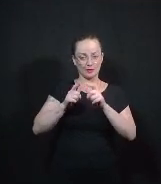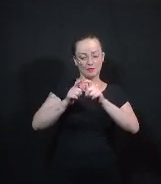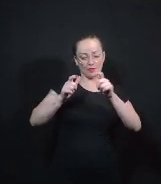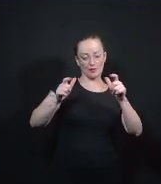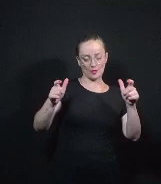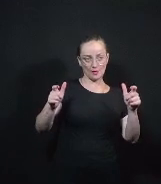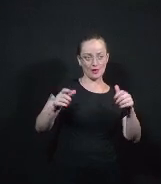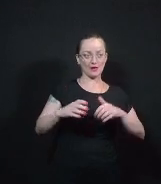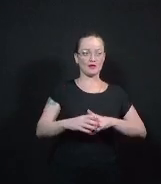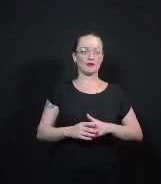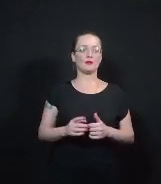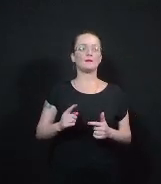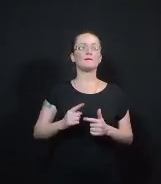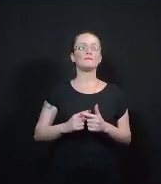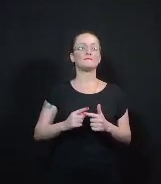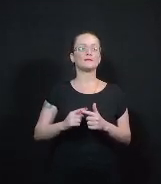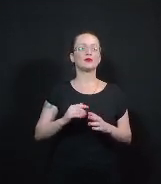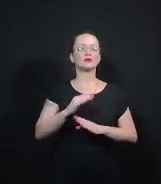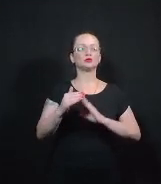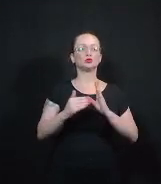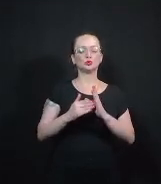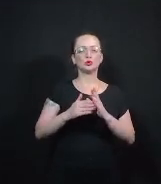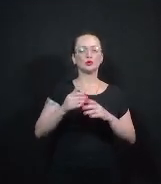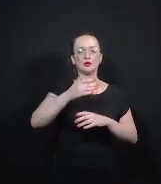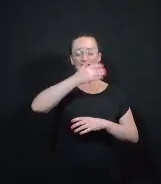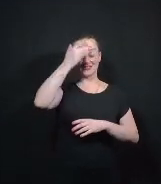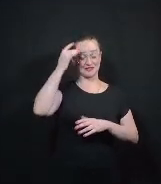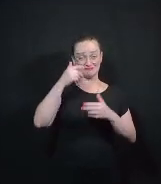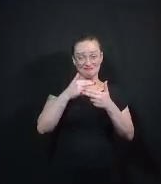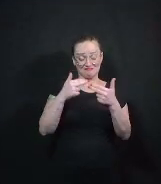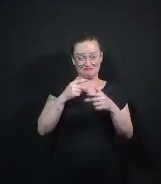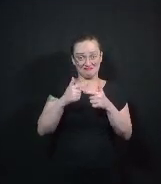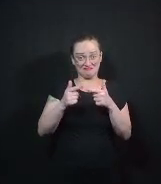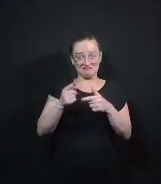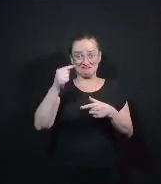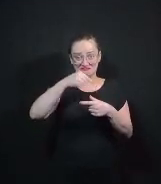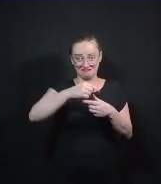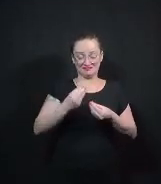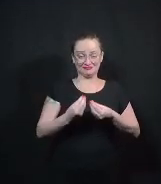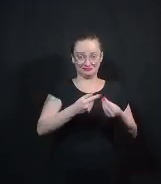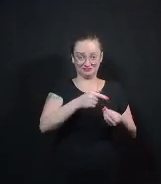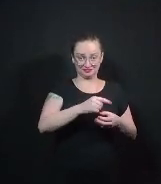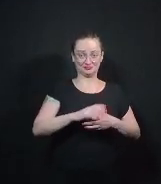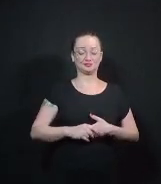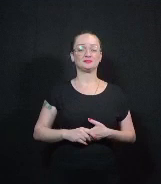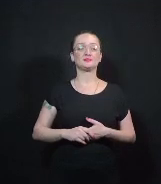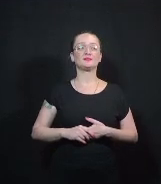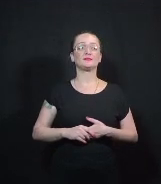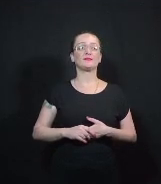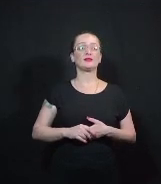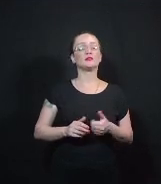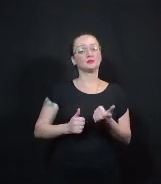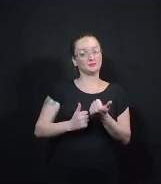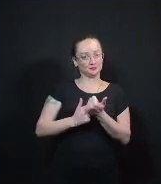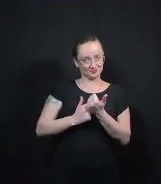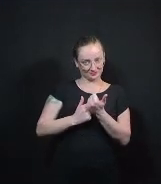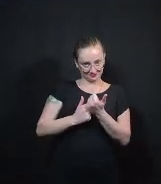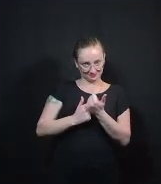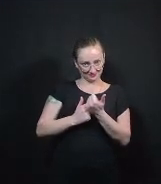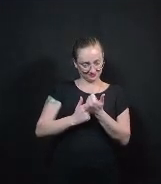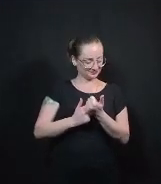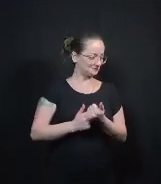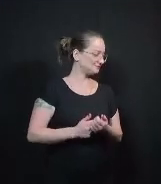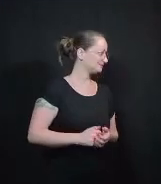porque todos os monstros são assustadores, né, mais do que às vezes